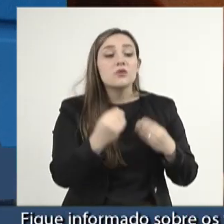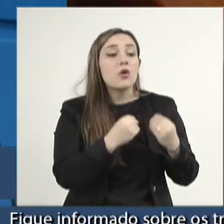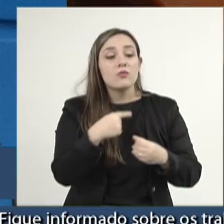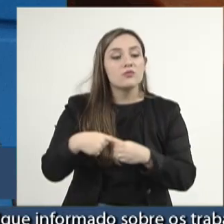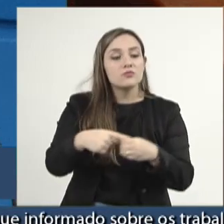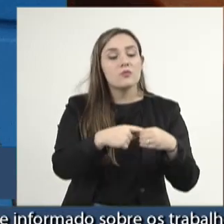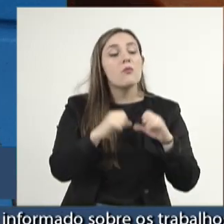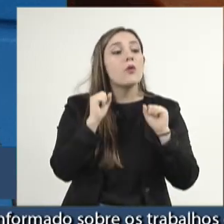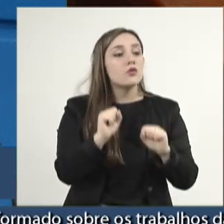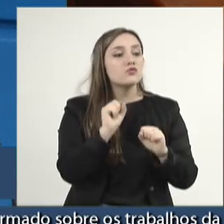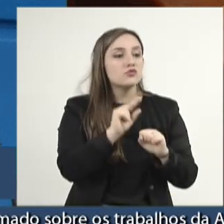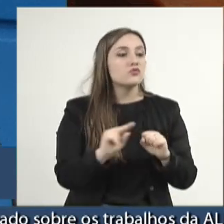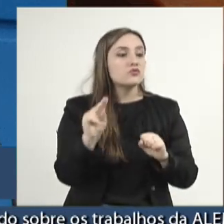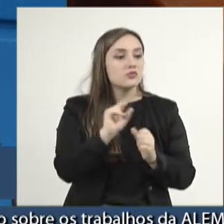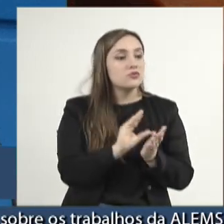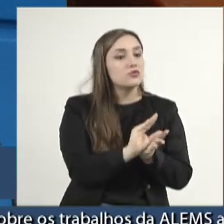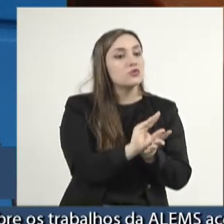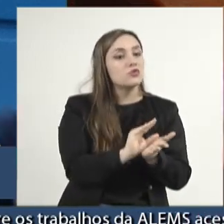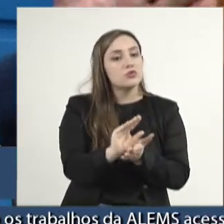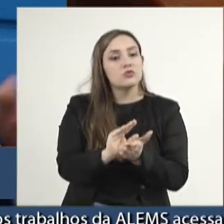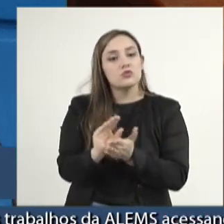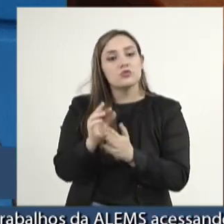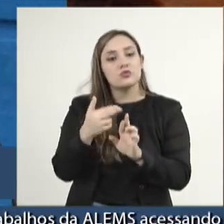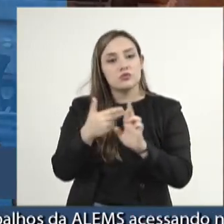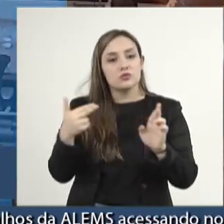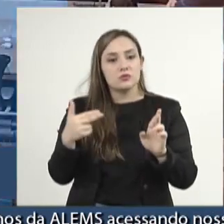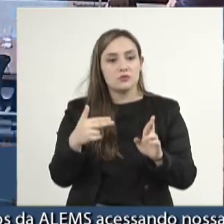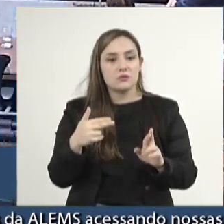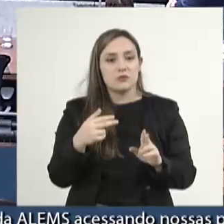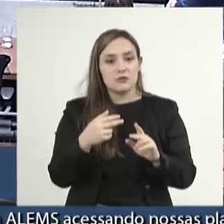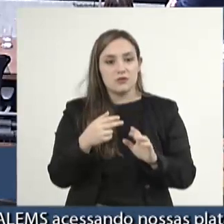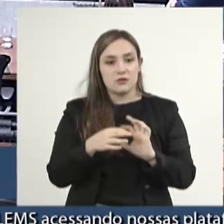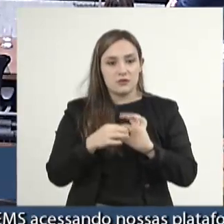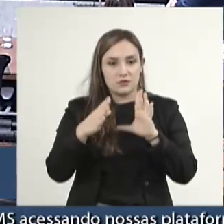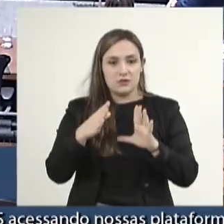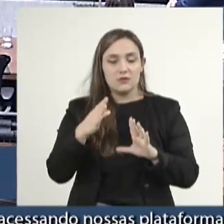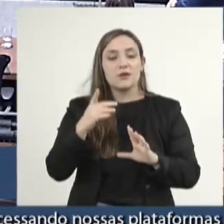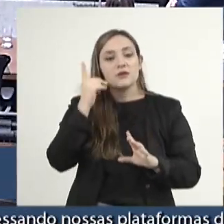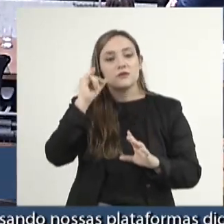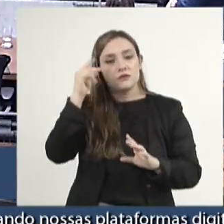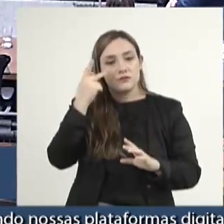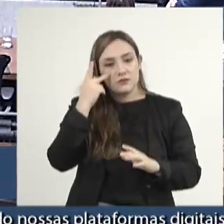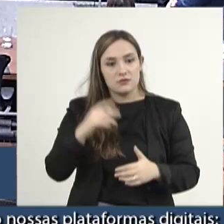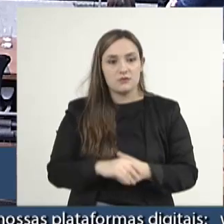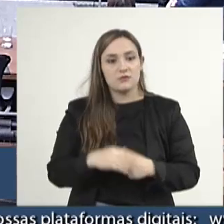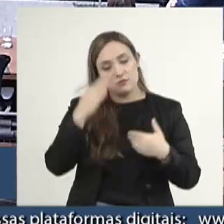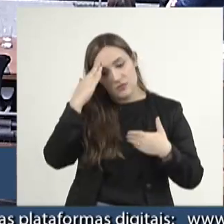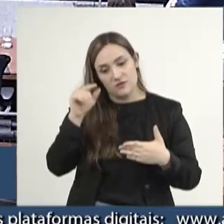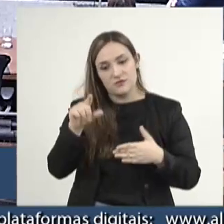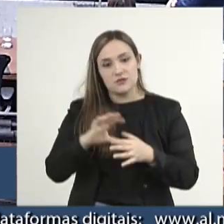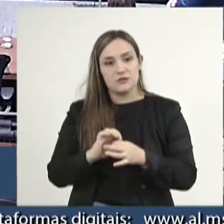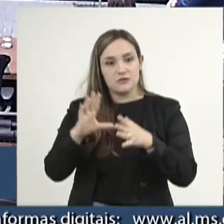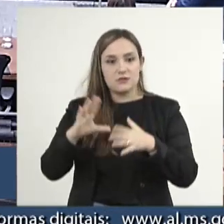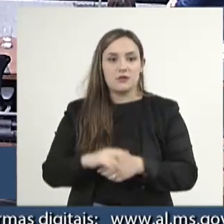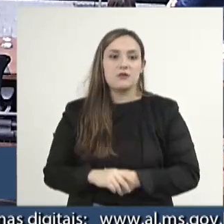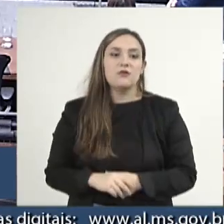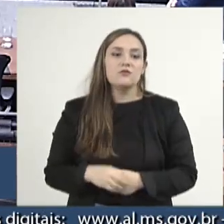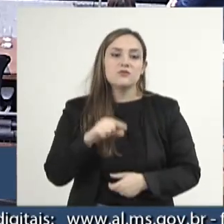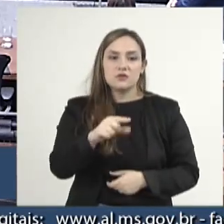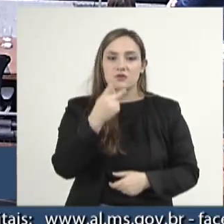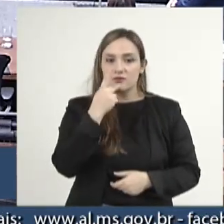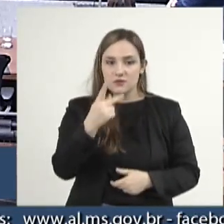onde nós poderíamos empregar esse recurso. Concedo a parte ao deputado. Obrigado pela parte, deputado. Vossa